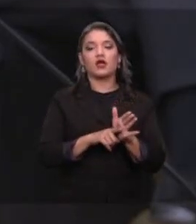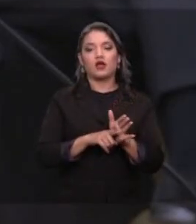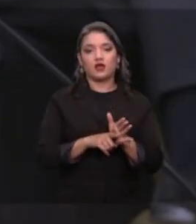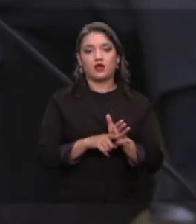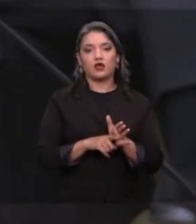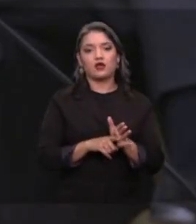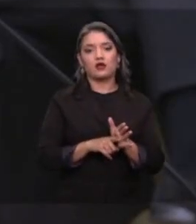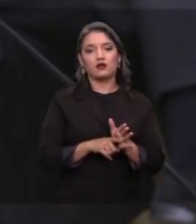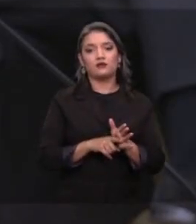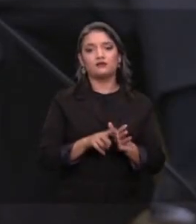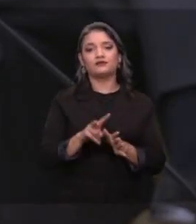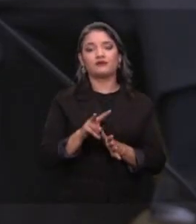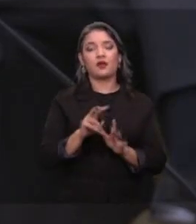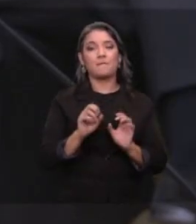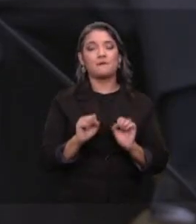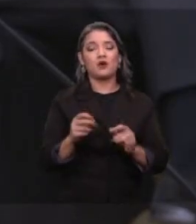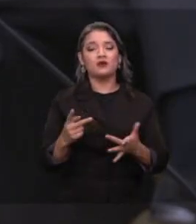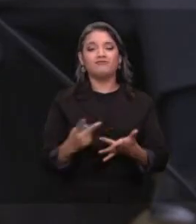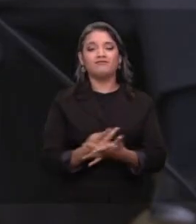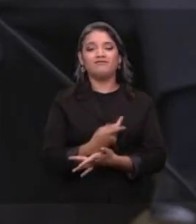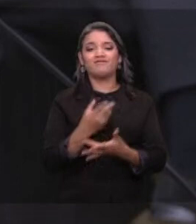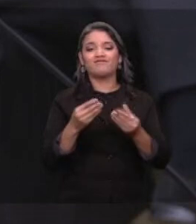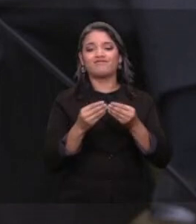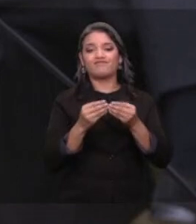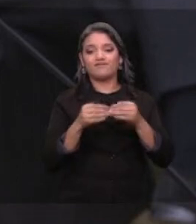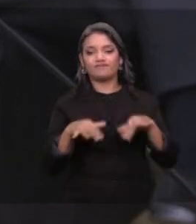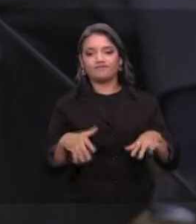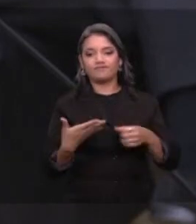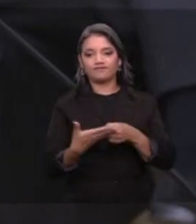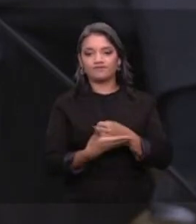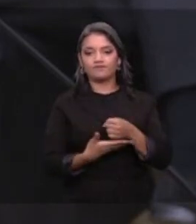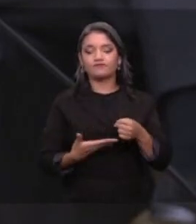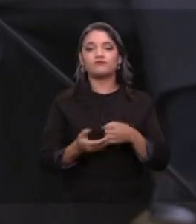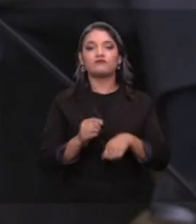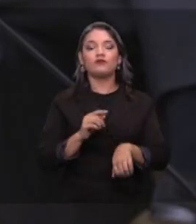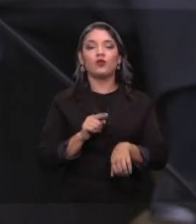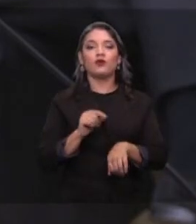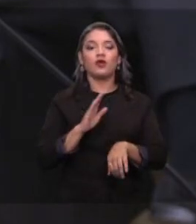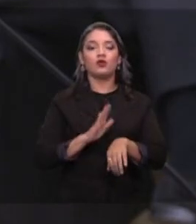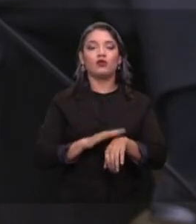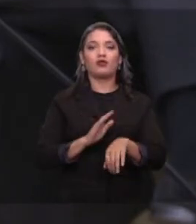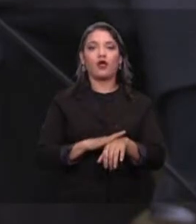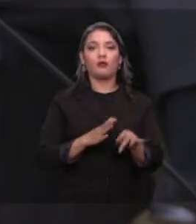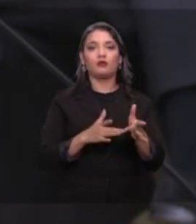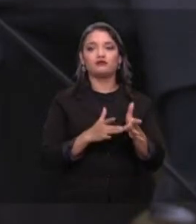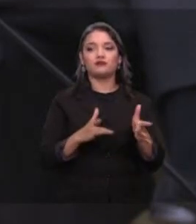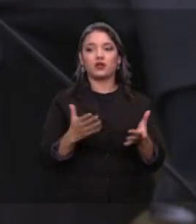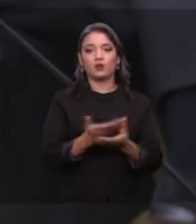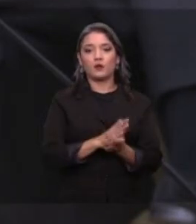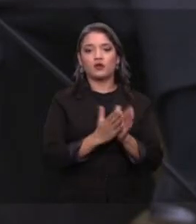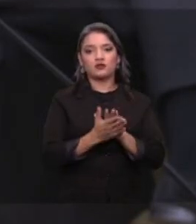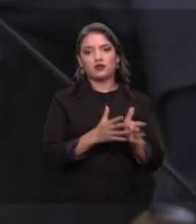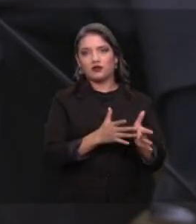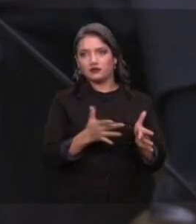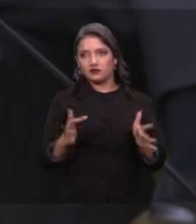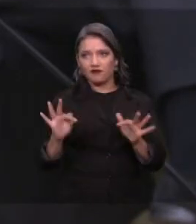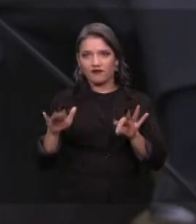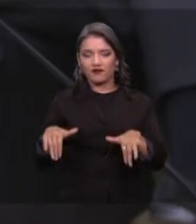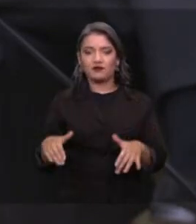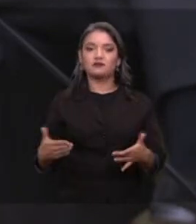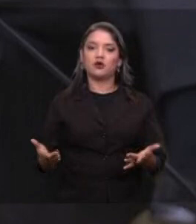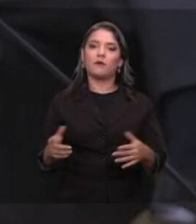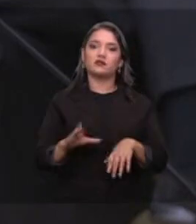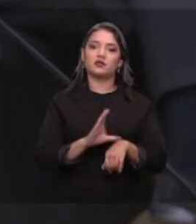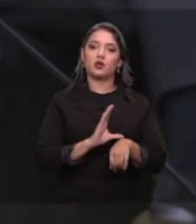importaria em grave prejuízo do princípio da razoável duração do processo, que encontra guarida constitucional,